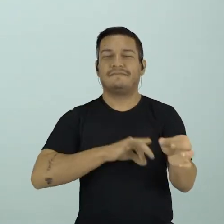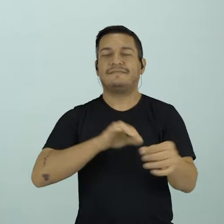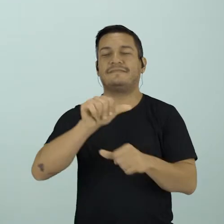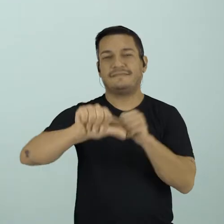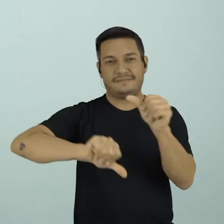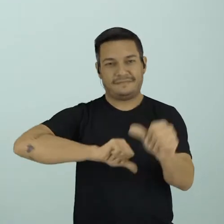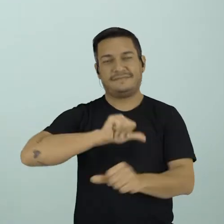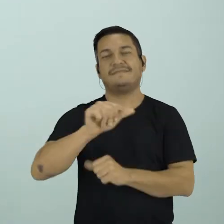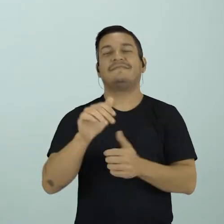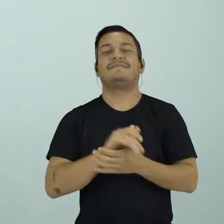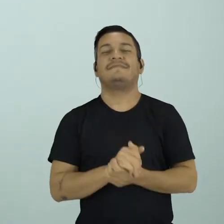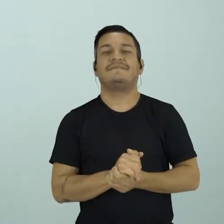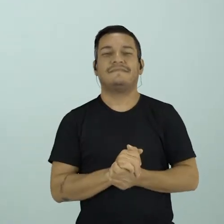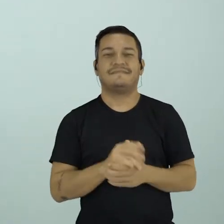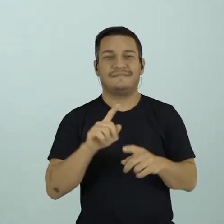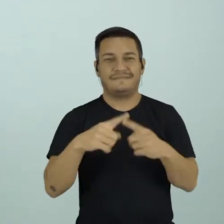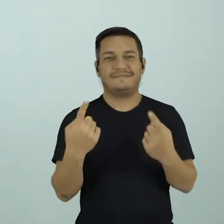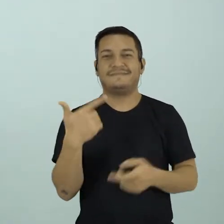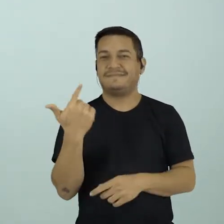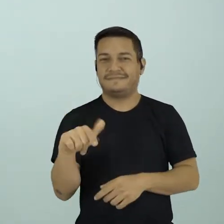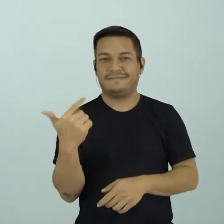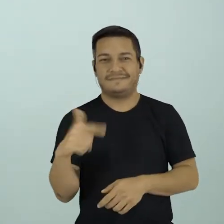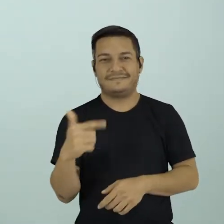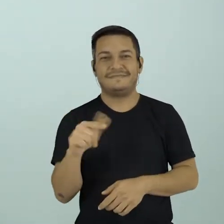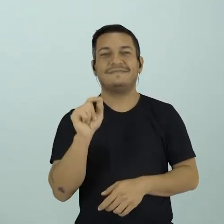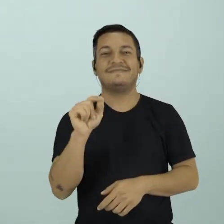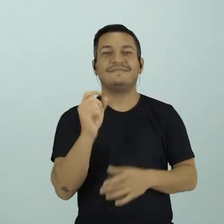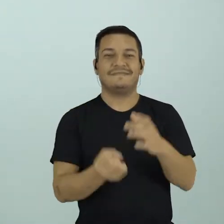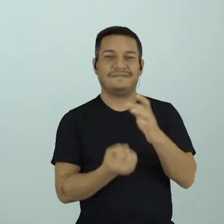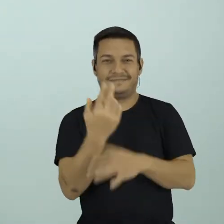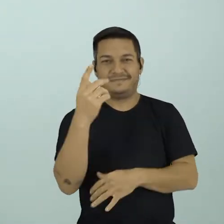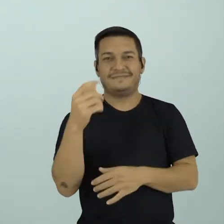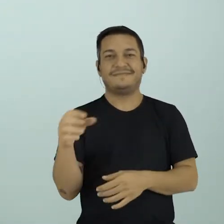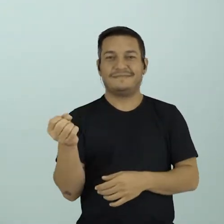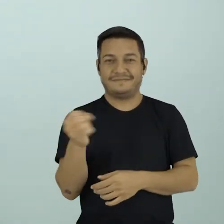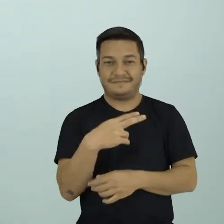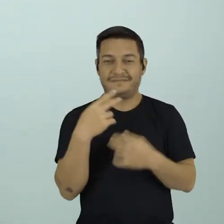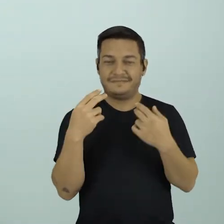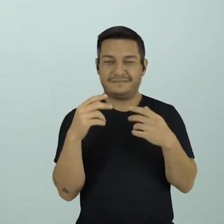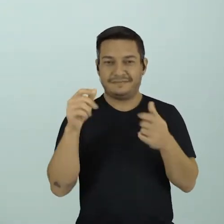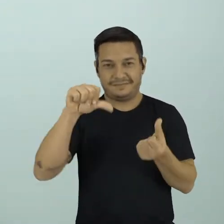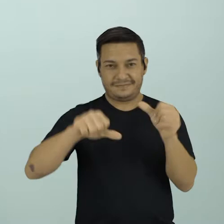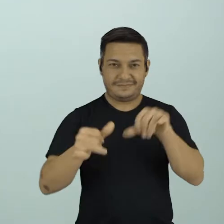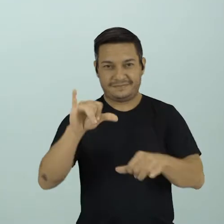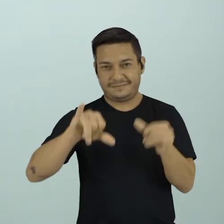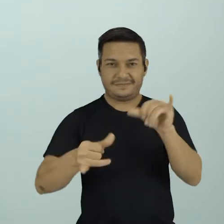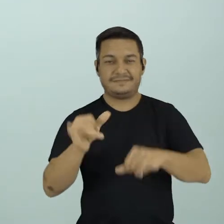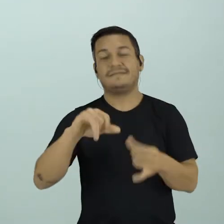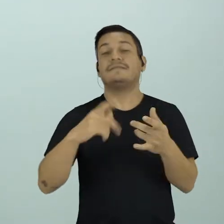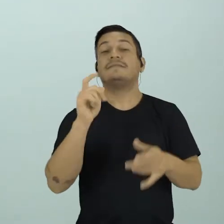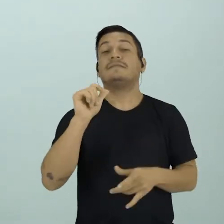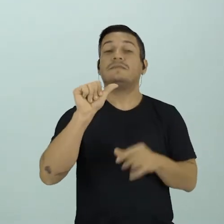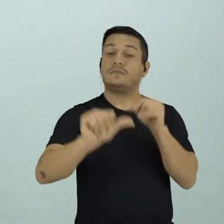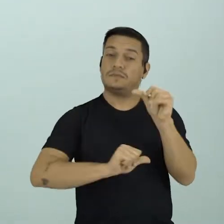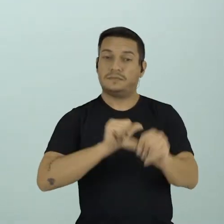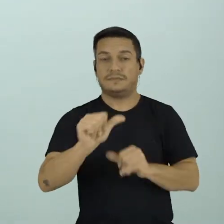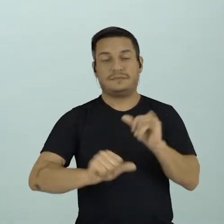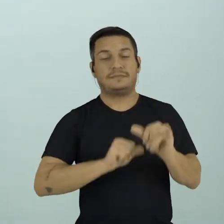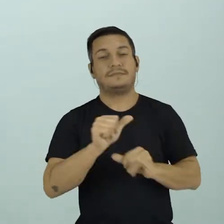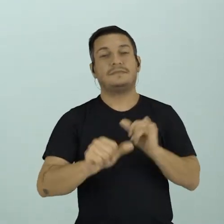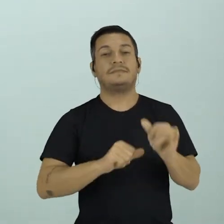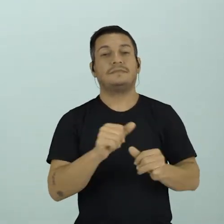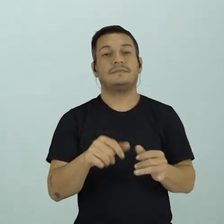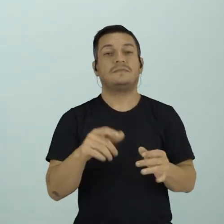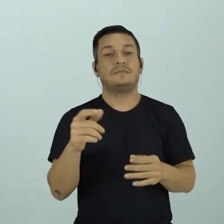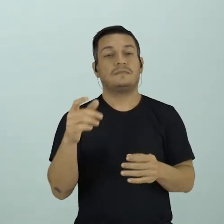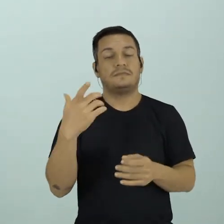foi modificado, porém não houve o surgimento de uma nova substância. Ele apenas foi modificado o